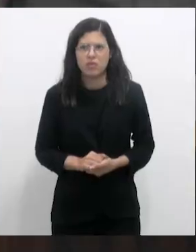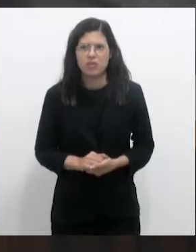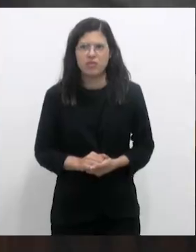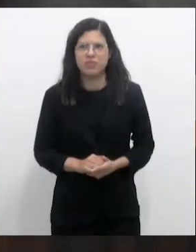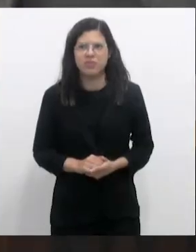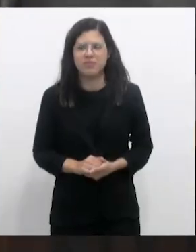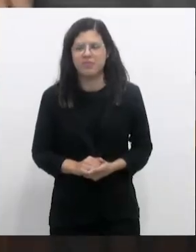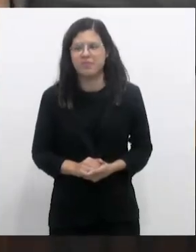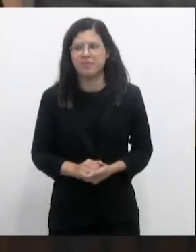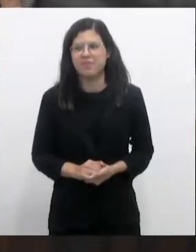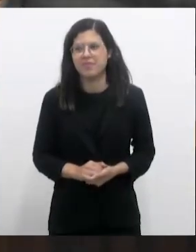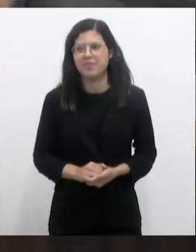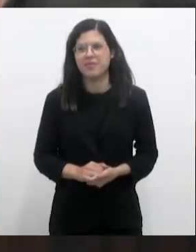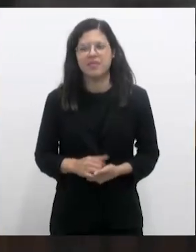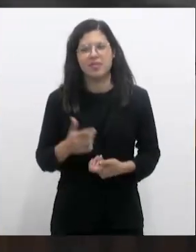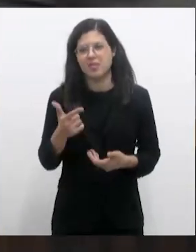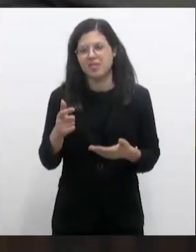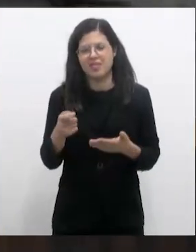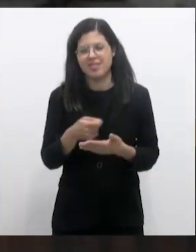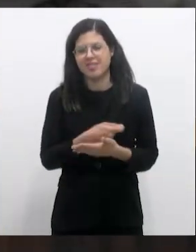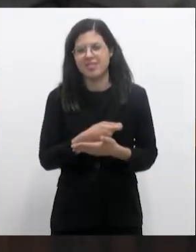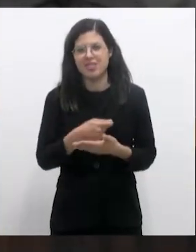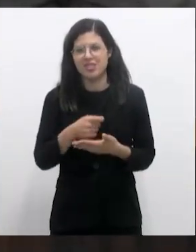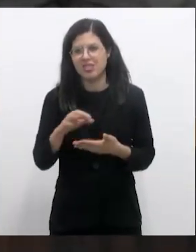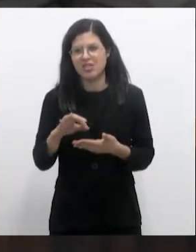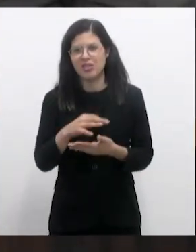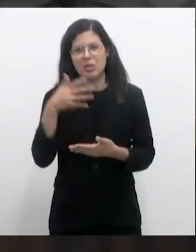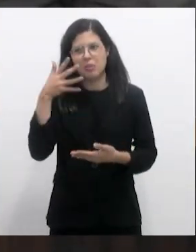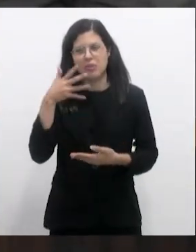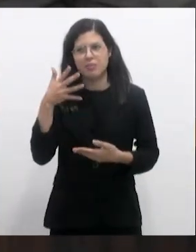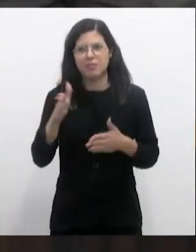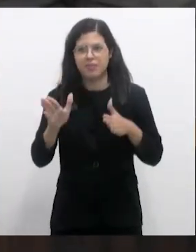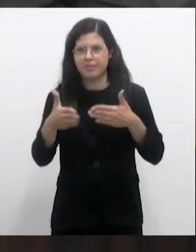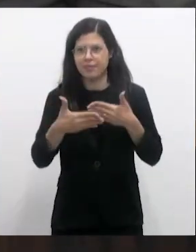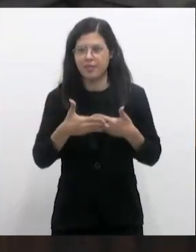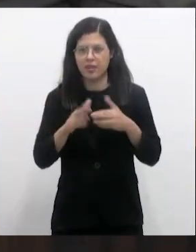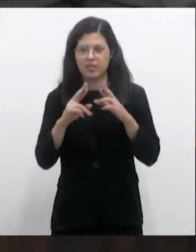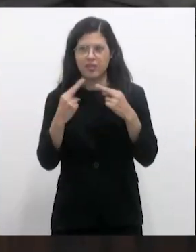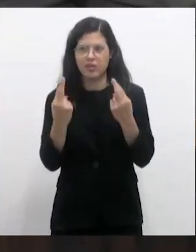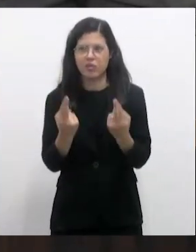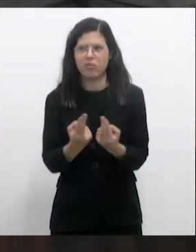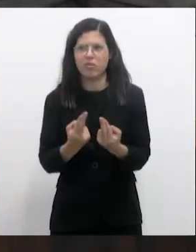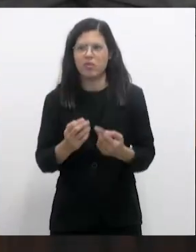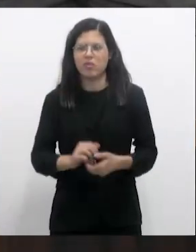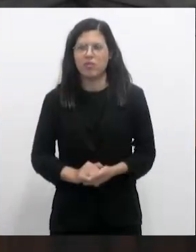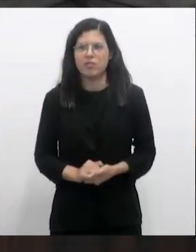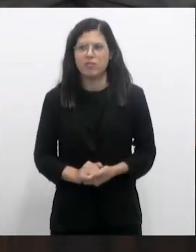dou por encerrada essa sessão